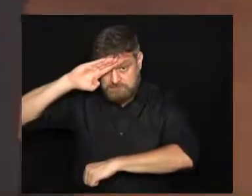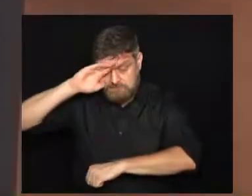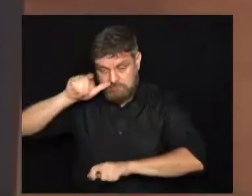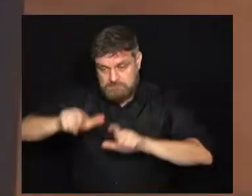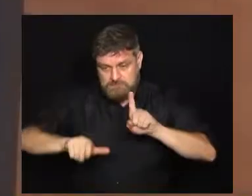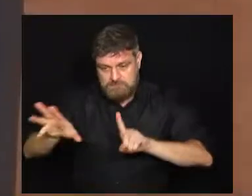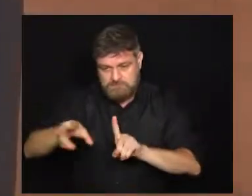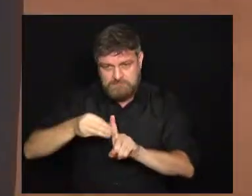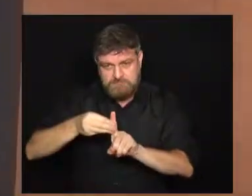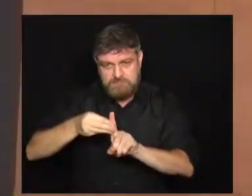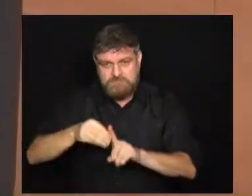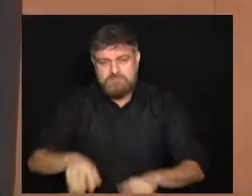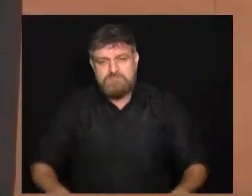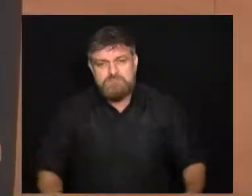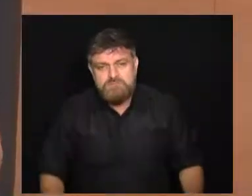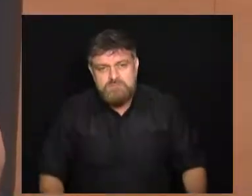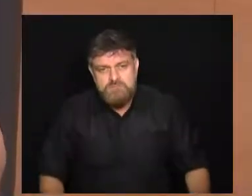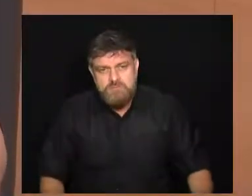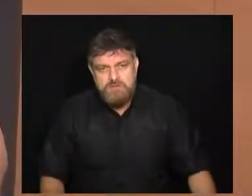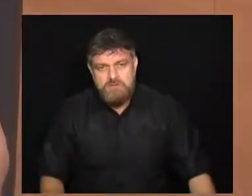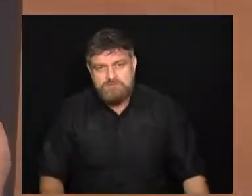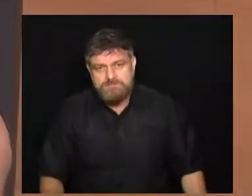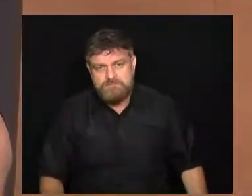Em que